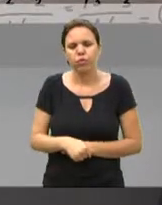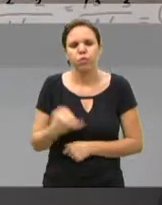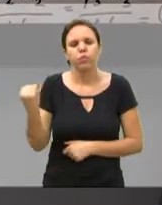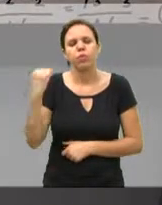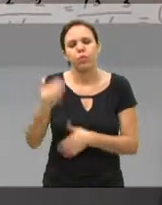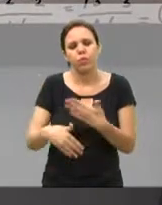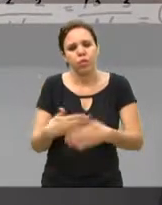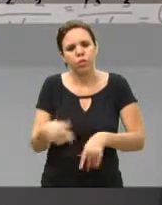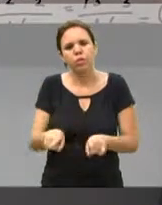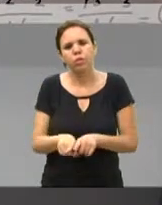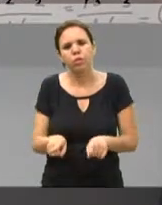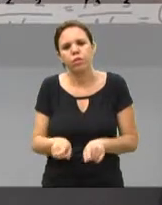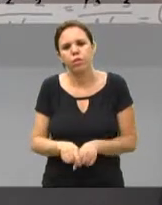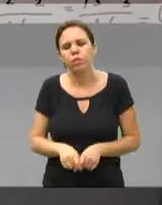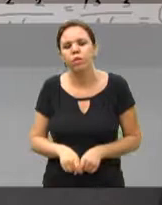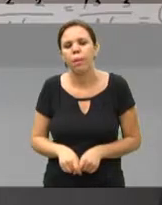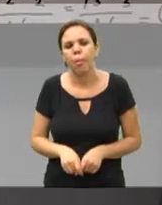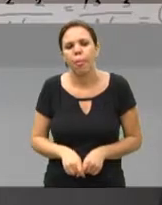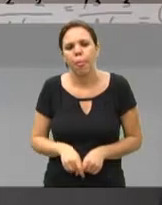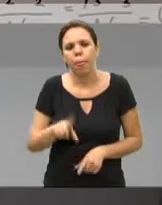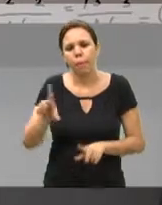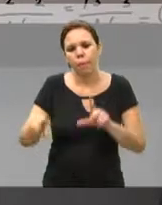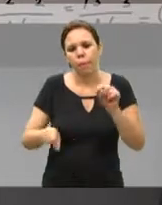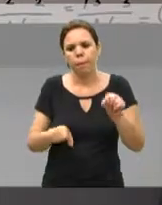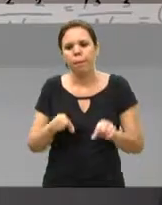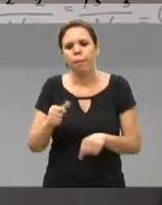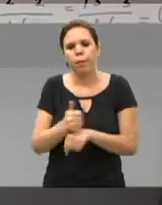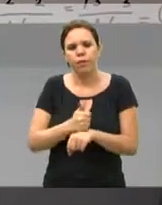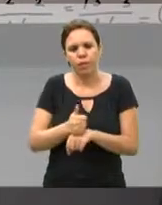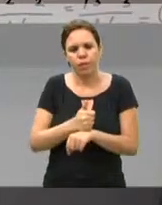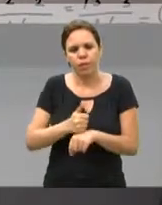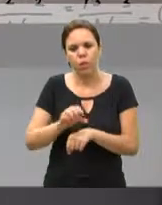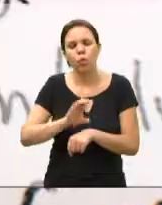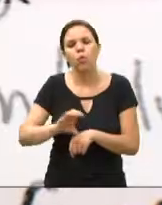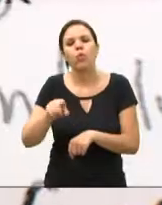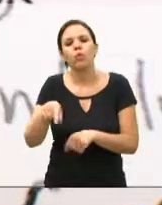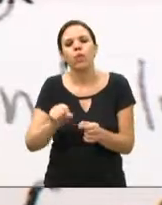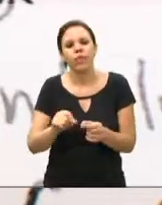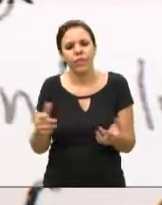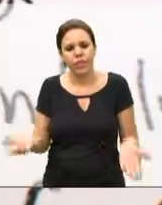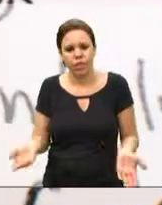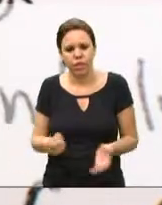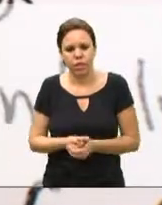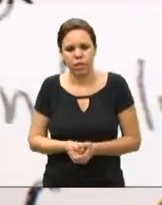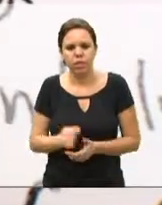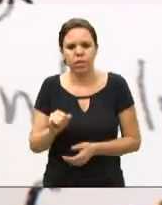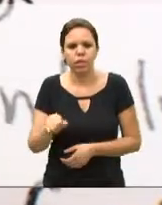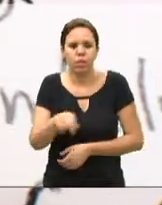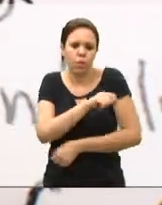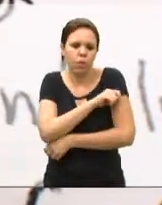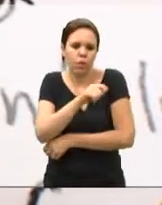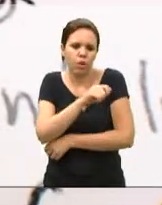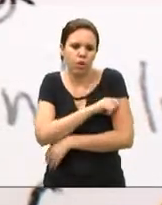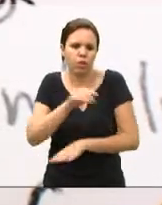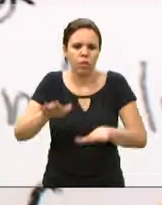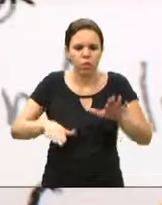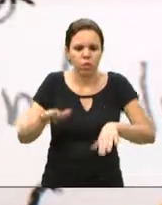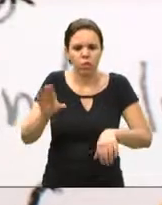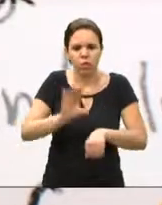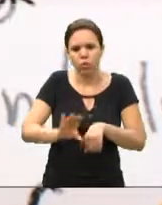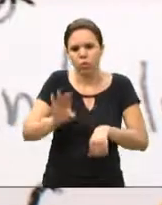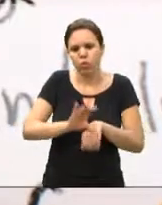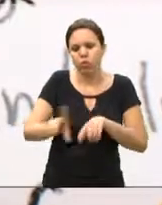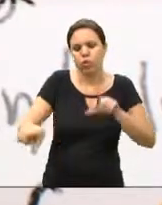processo varia também é a escolha da carreira, o curso que ele vai prestar. Então, se o aluno, às vezes, dependendo do curso